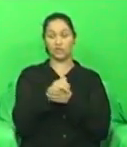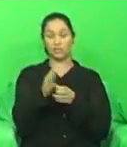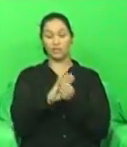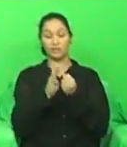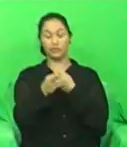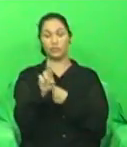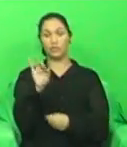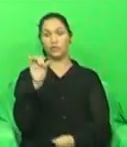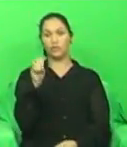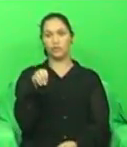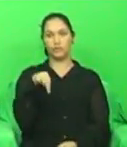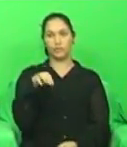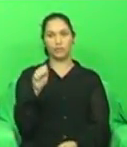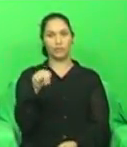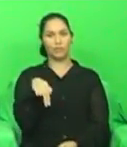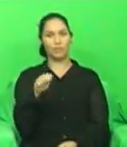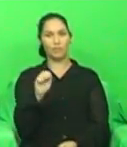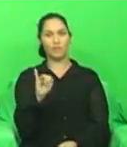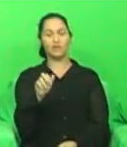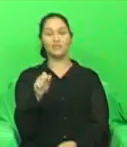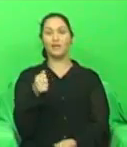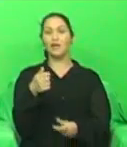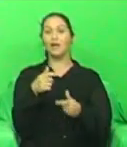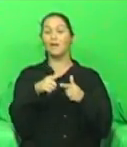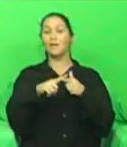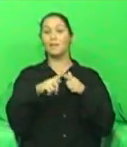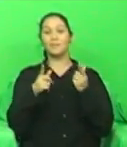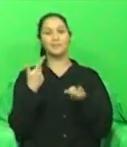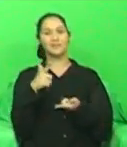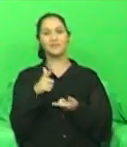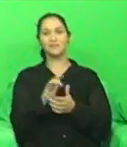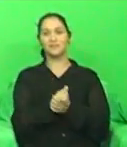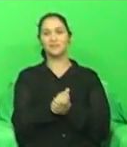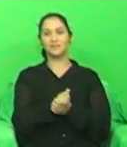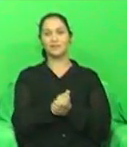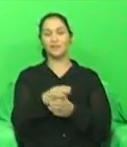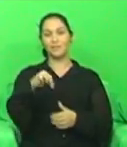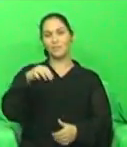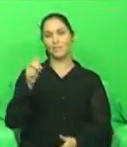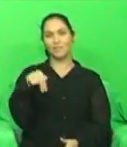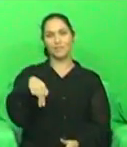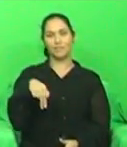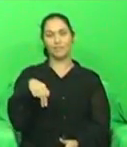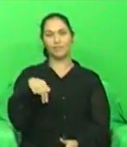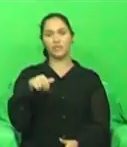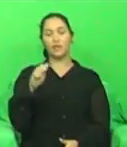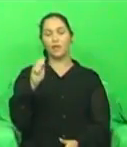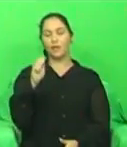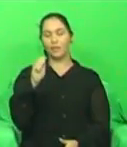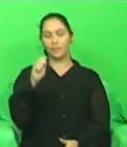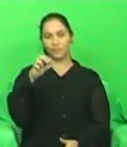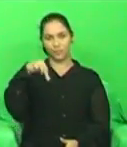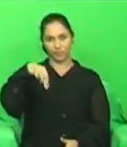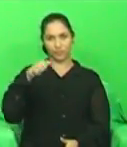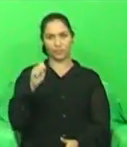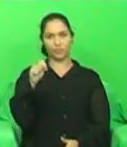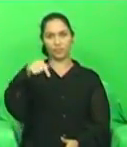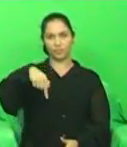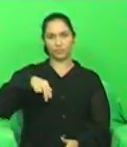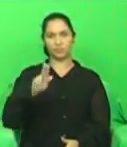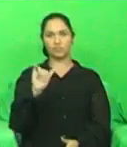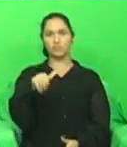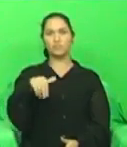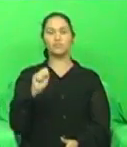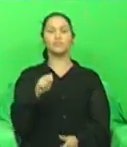daqui dez dias que essa prova será entregue novamente para fazer o patrolamento então está difícil é feita em que ver se sim